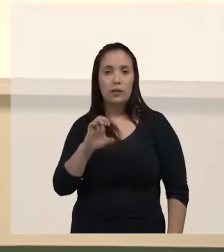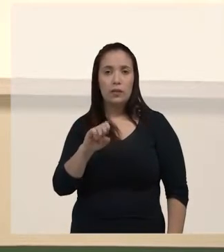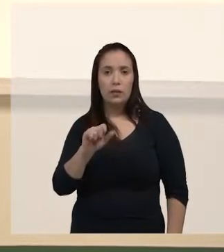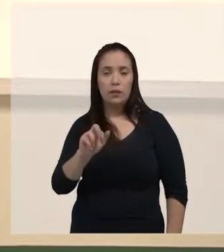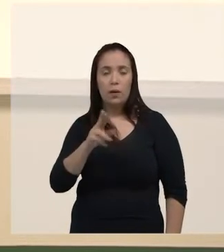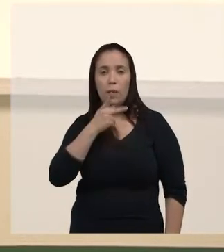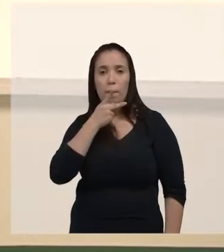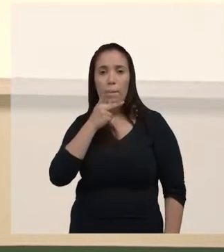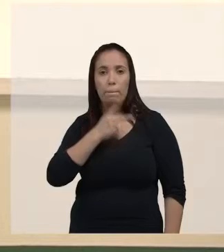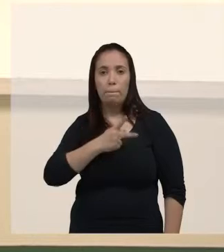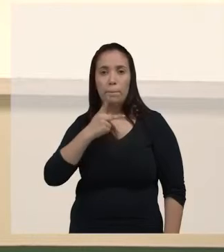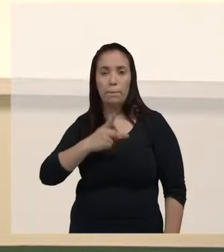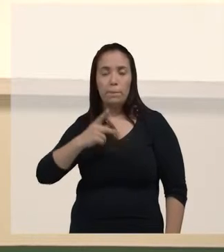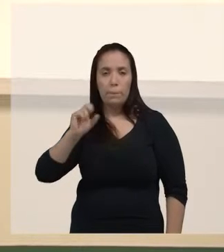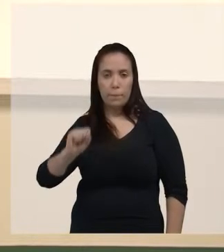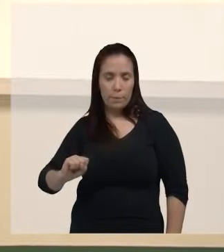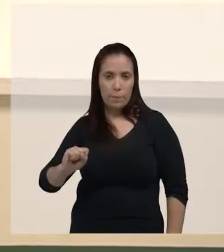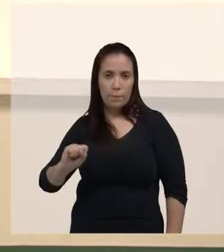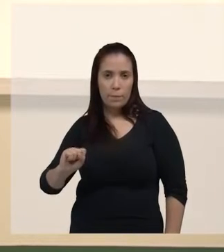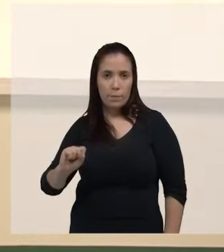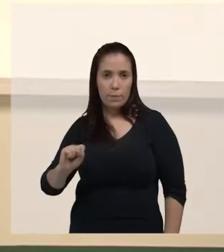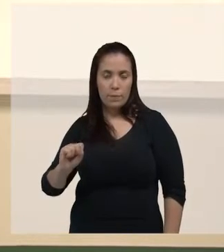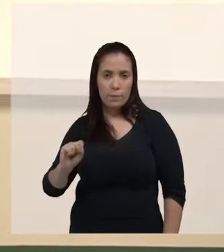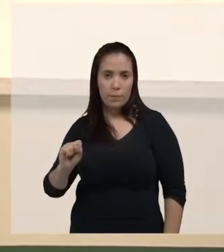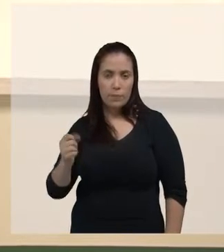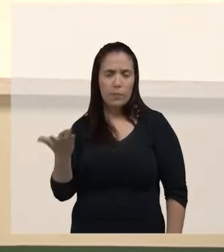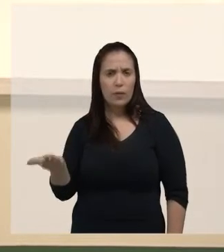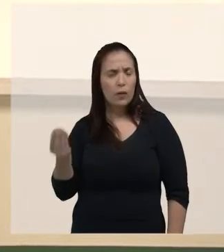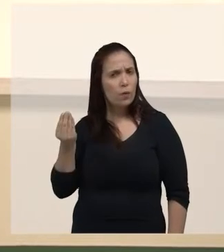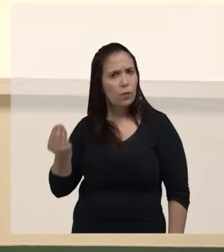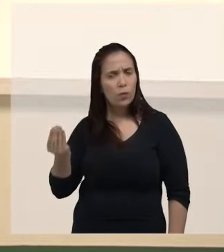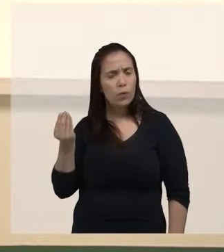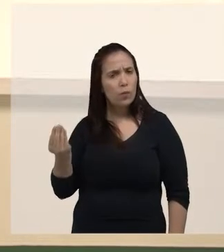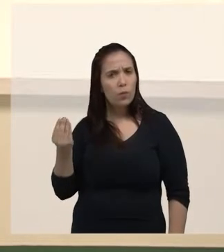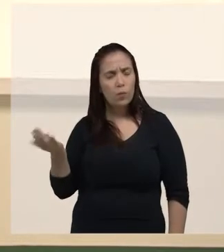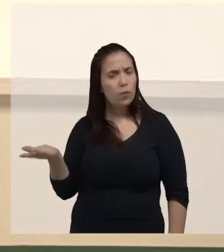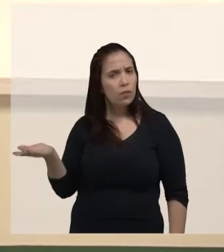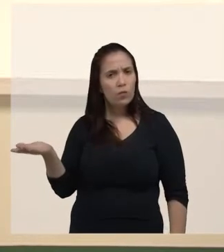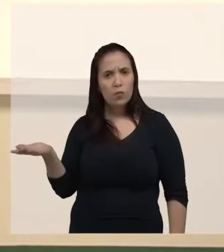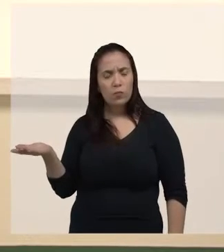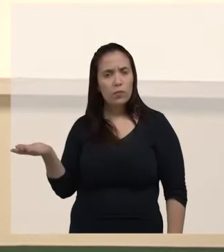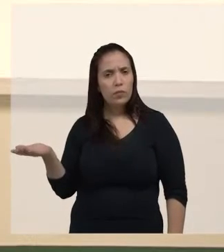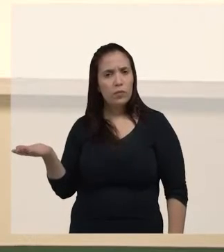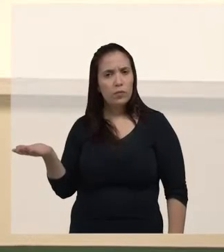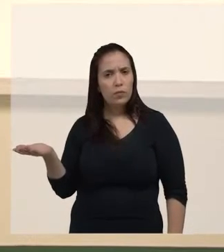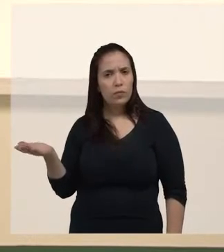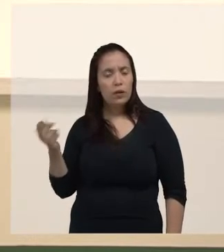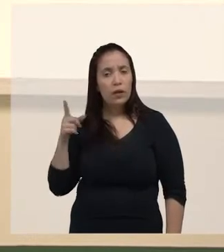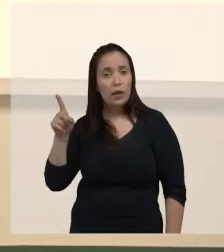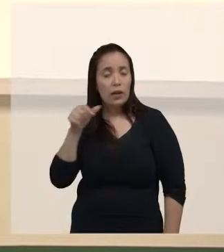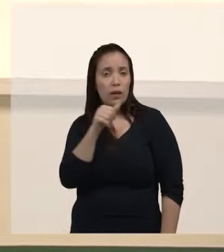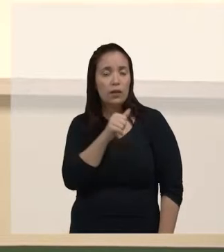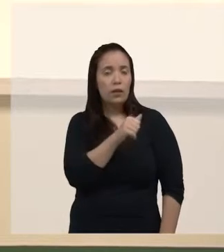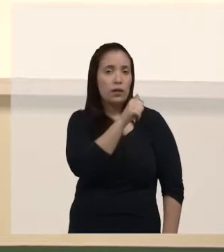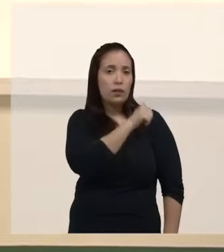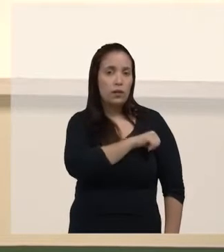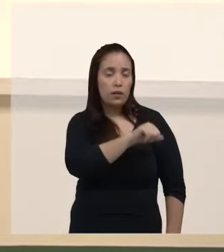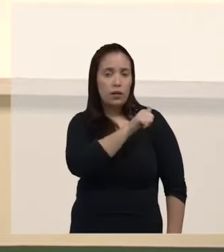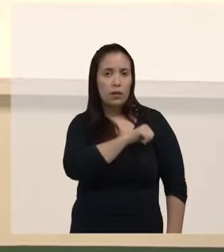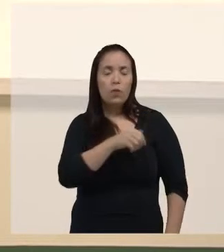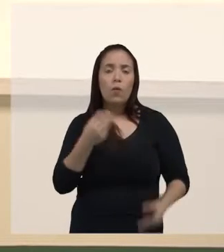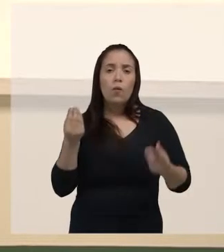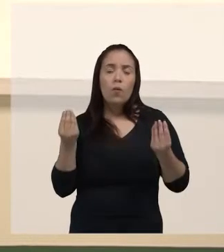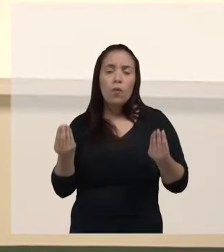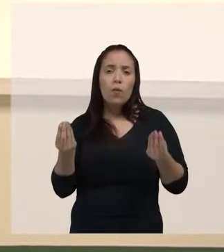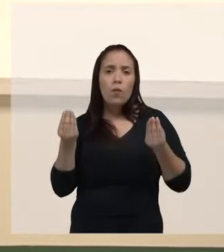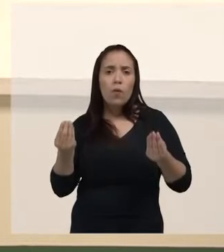César, do PPS. Olha, Luiz, como é que pode isso, cara? O Rio de Janeiro é... Como é que